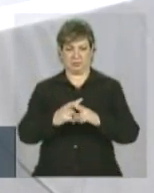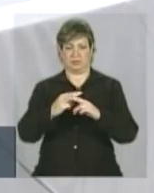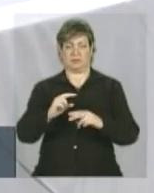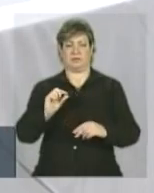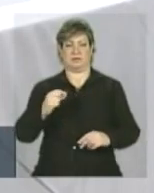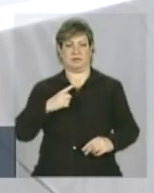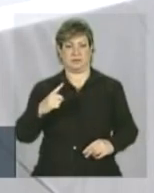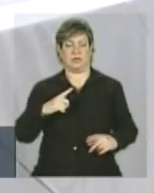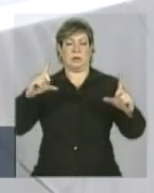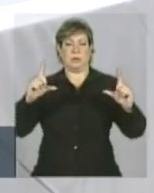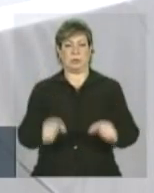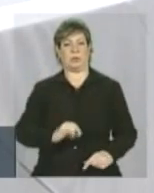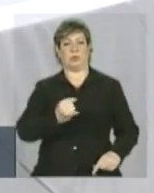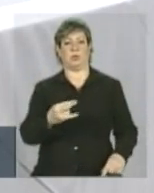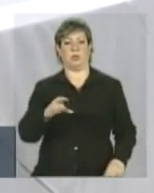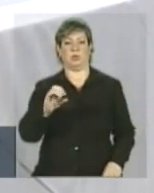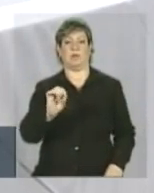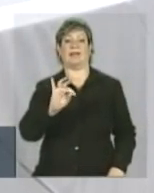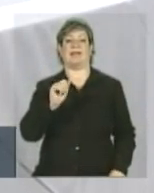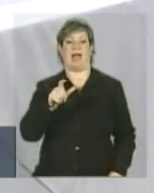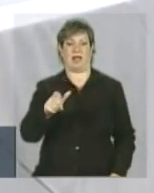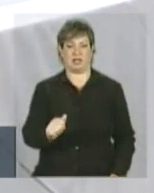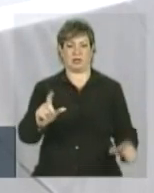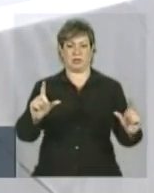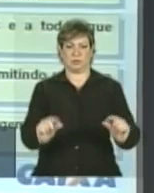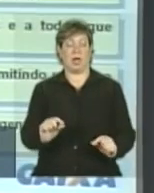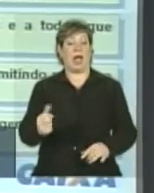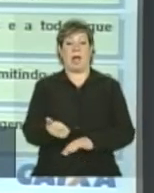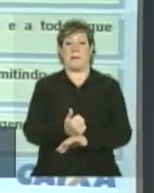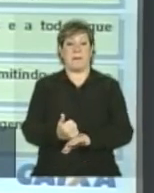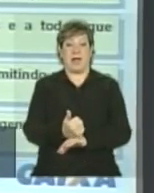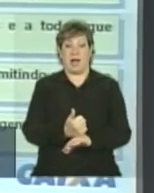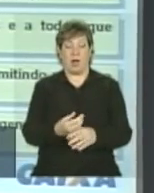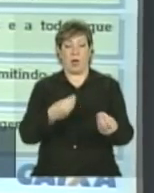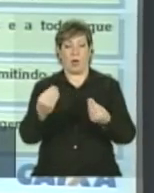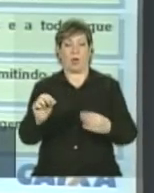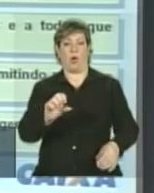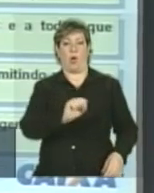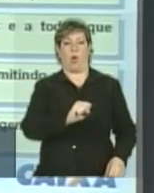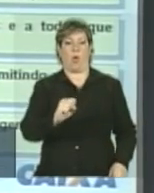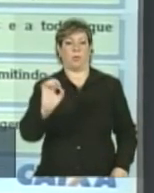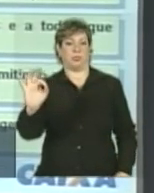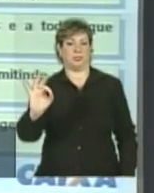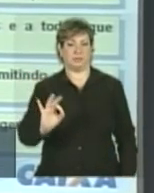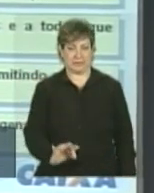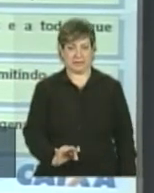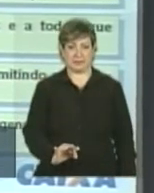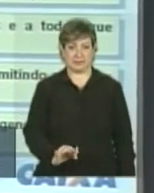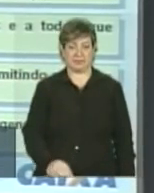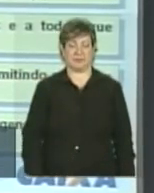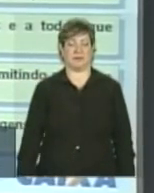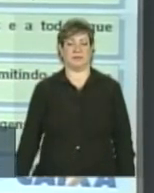juros e, na melhor situação, 88%,